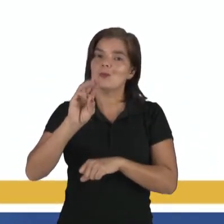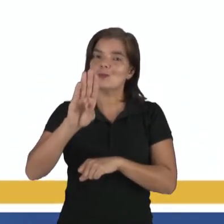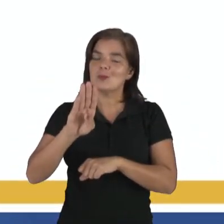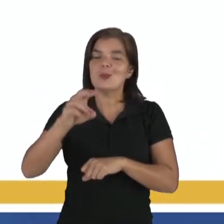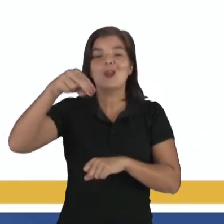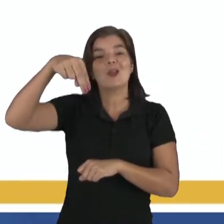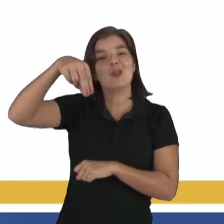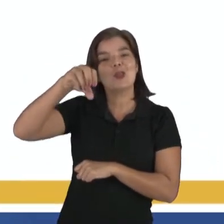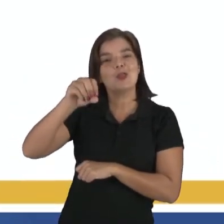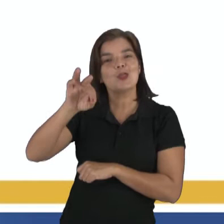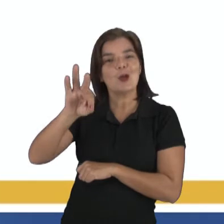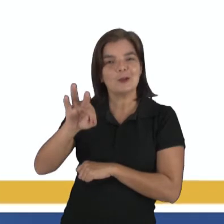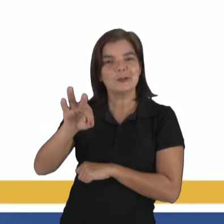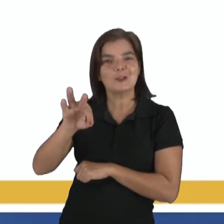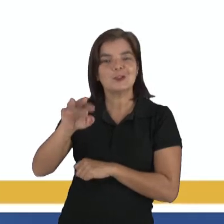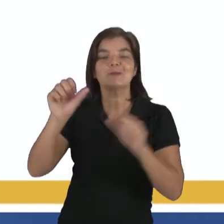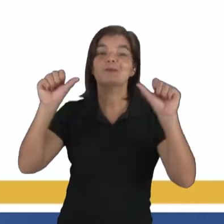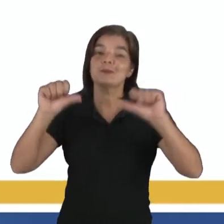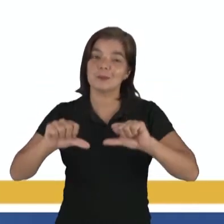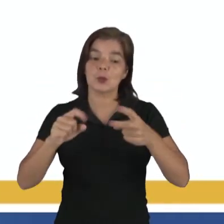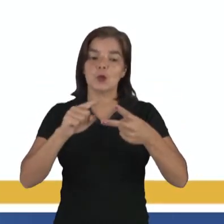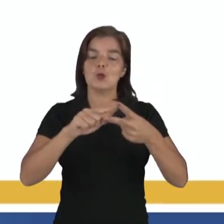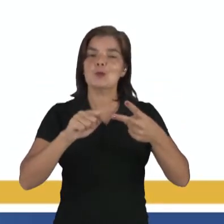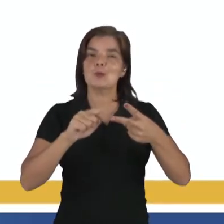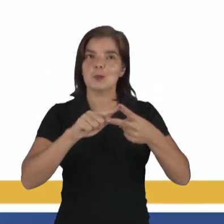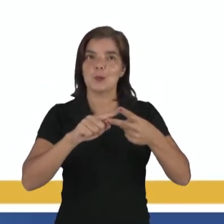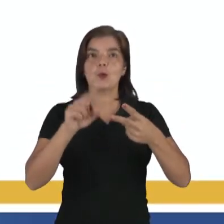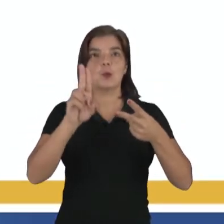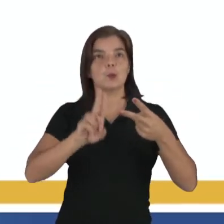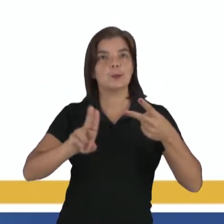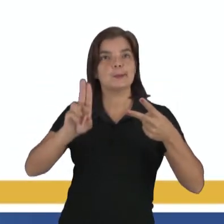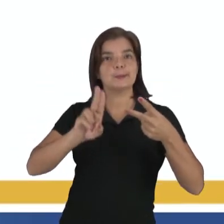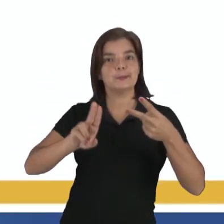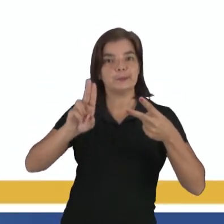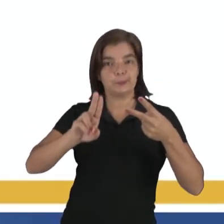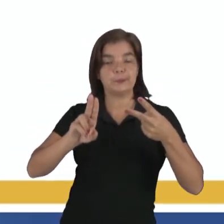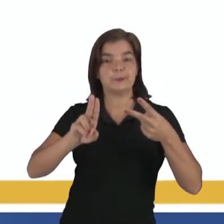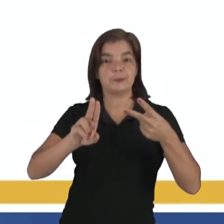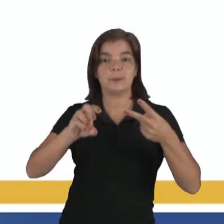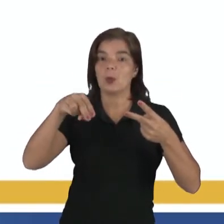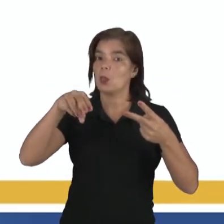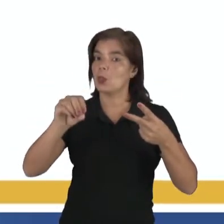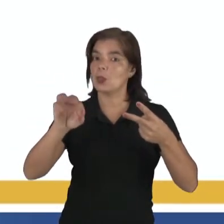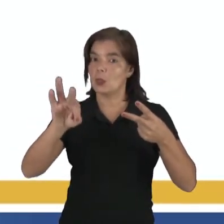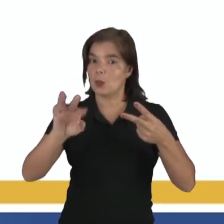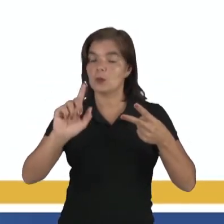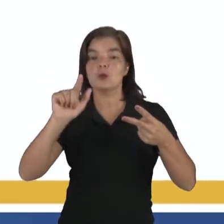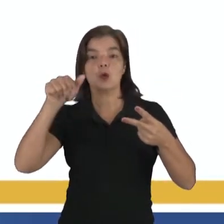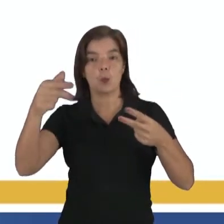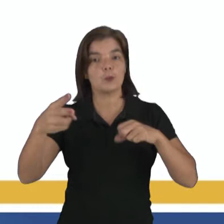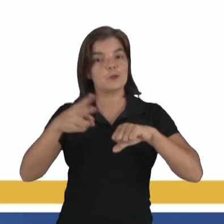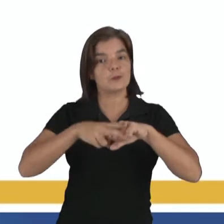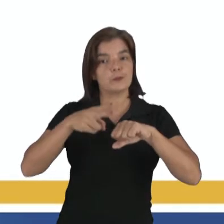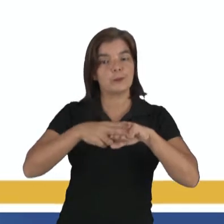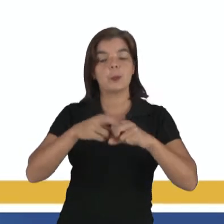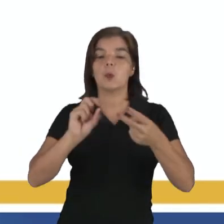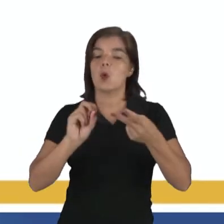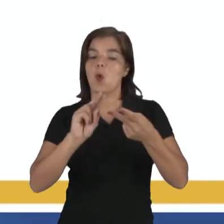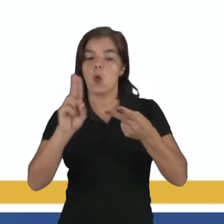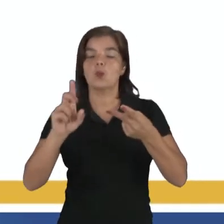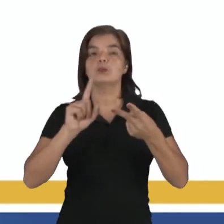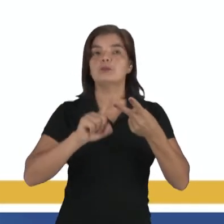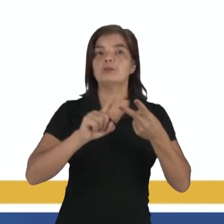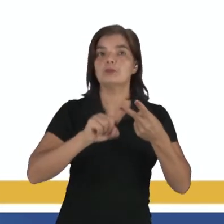negativa. E existem duas formas de vocês fazerem isso. Vocês podem apenas colocar o not depois do verbo to be, ou vocês